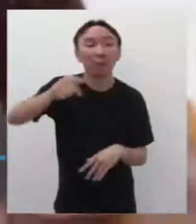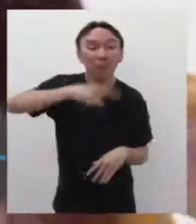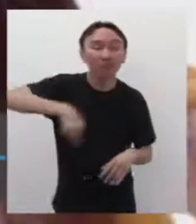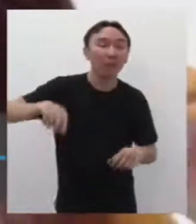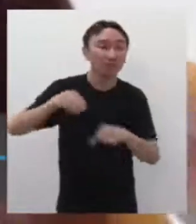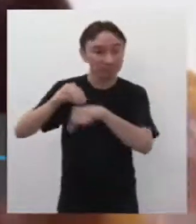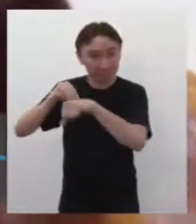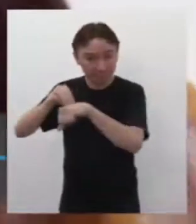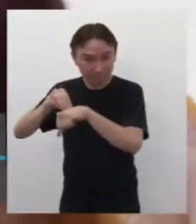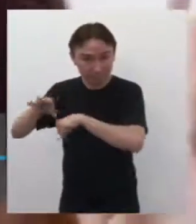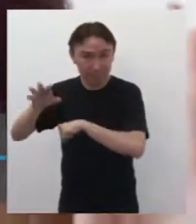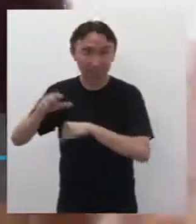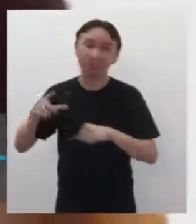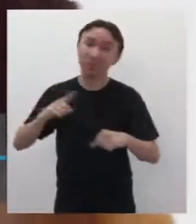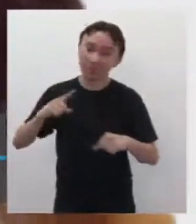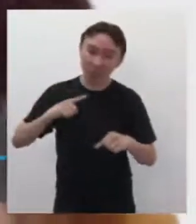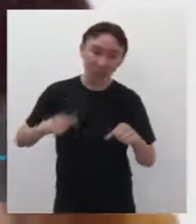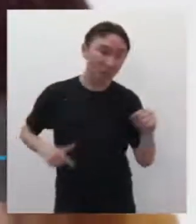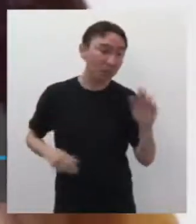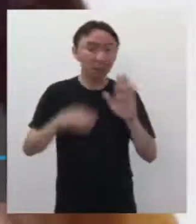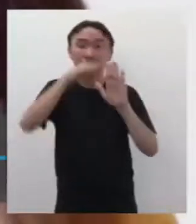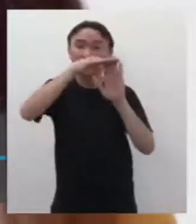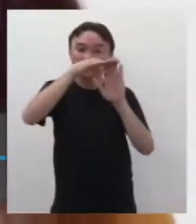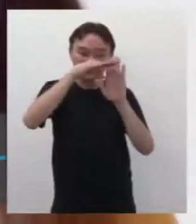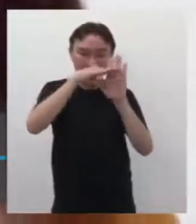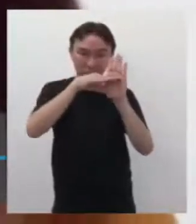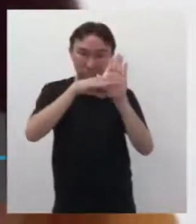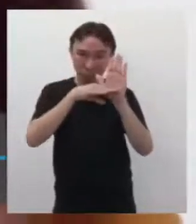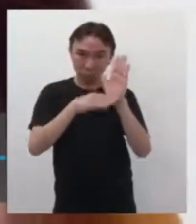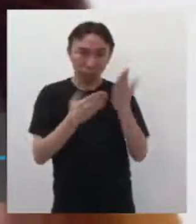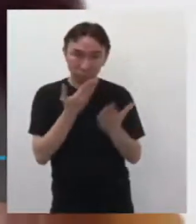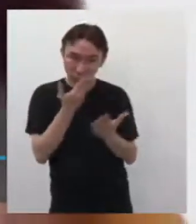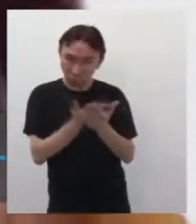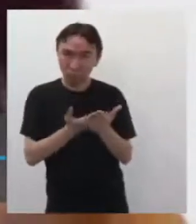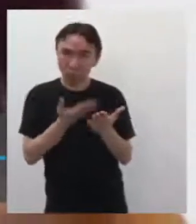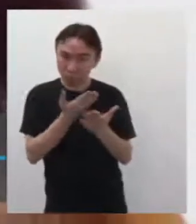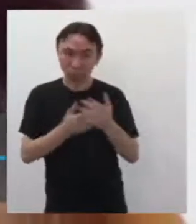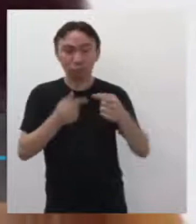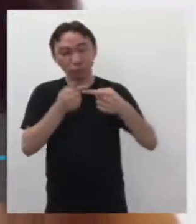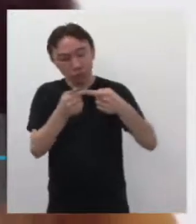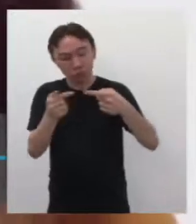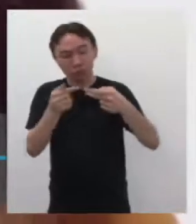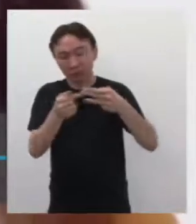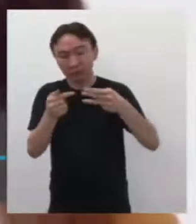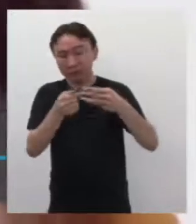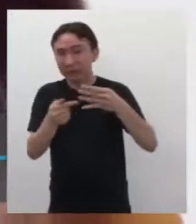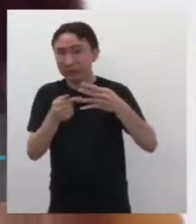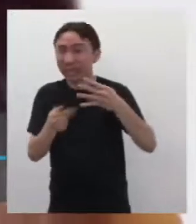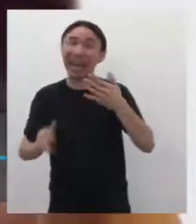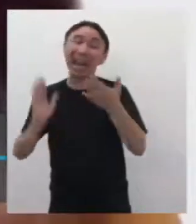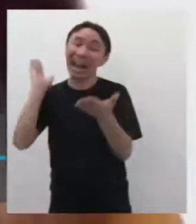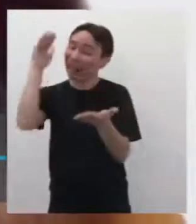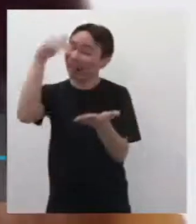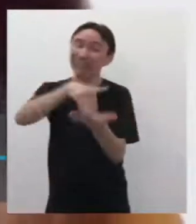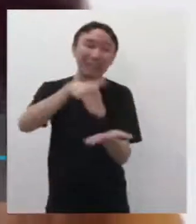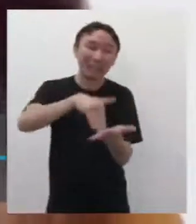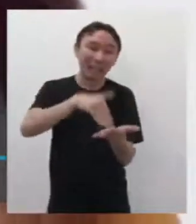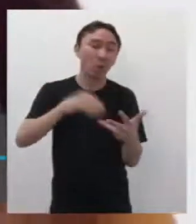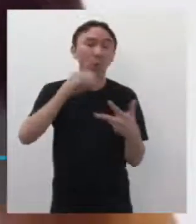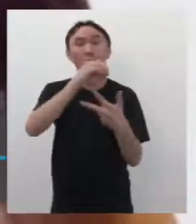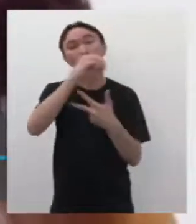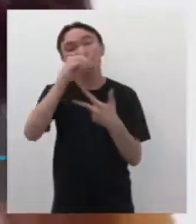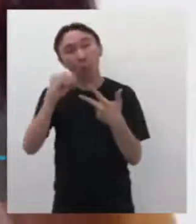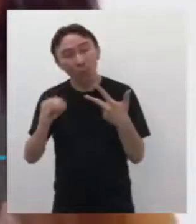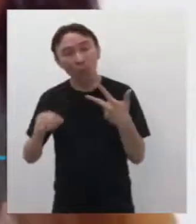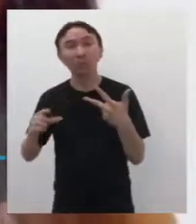esse planejamento de estudos, que são todas as semanas até o Enem. E nesse planejamento de estudos, a gente tem todos os conteúdos